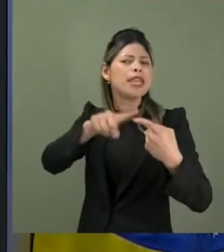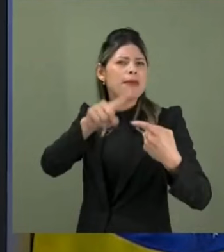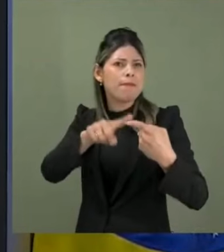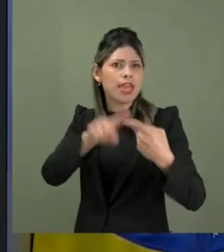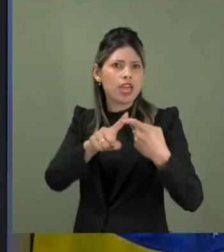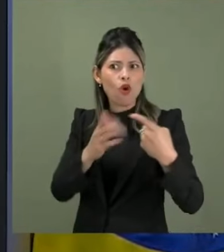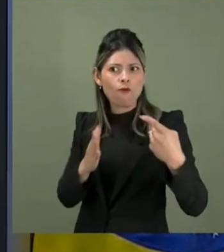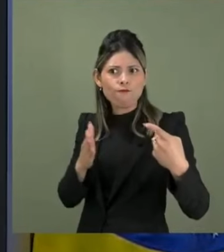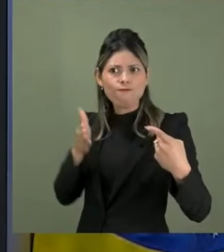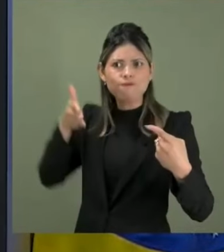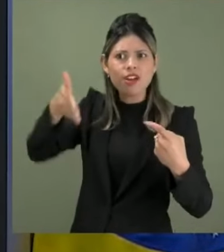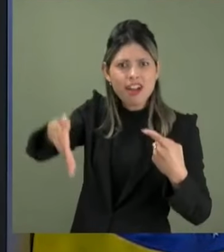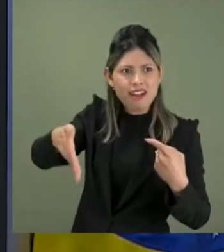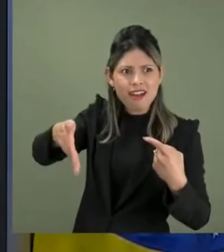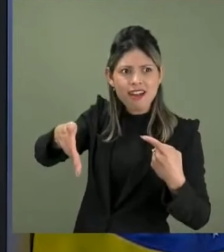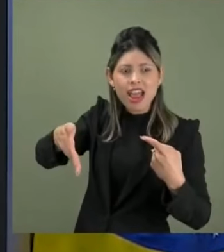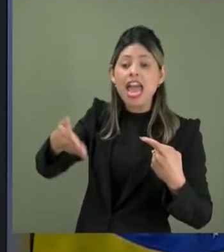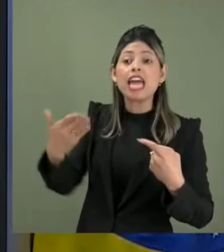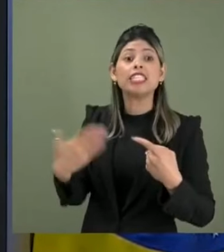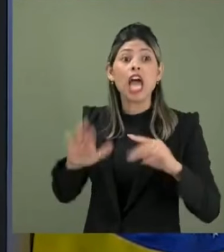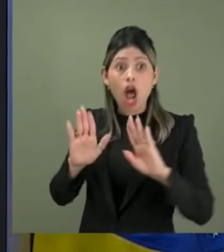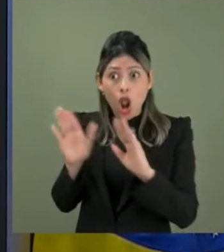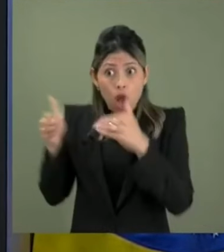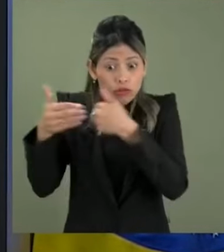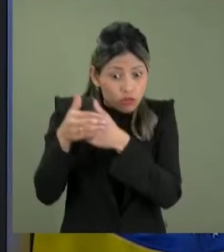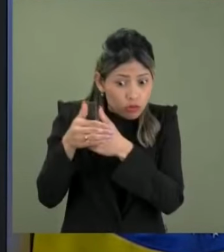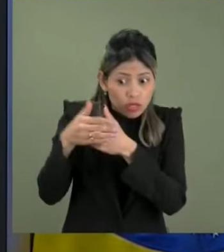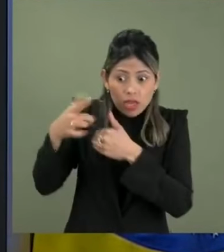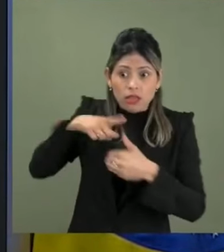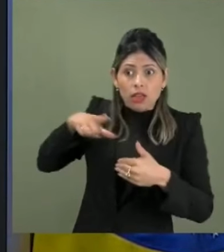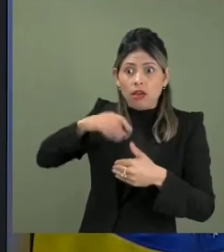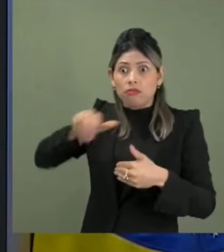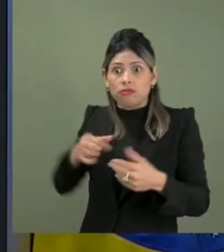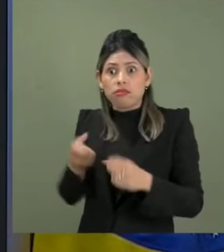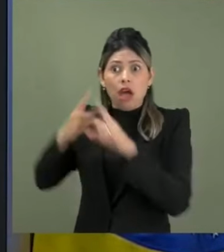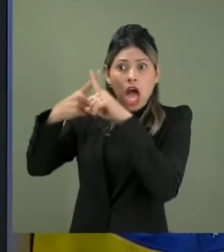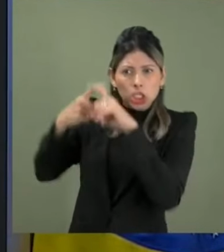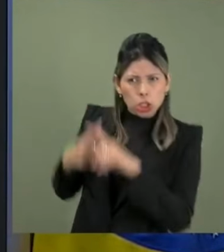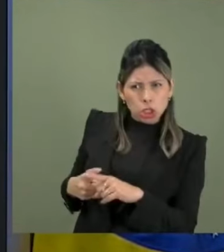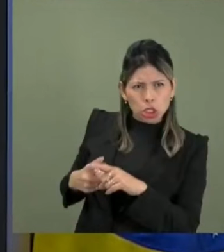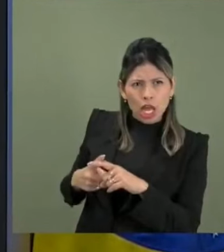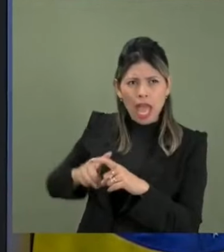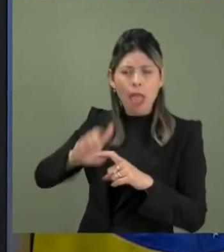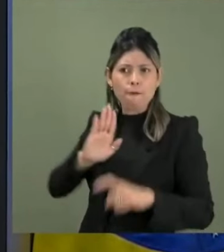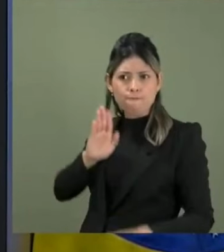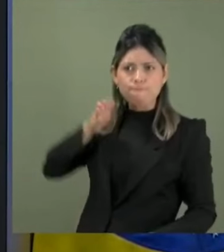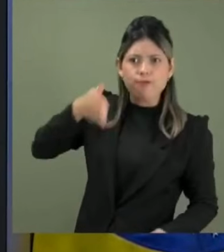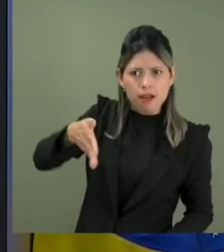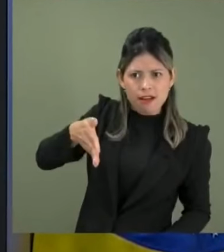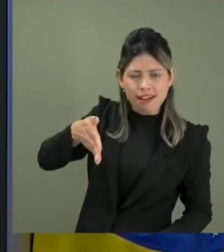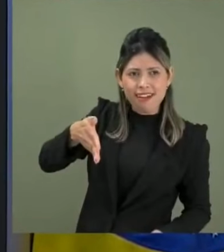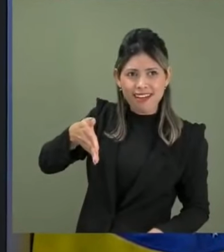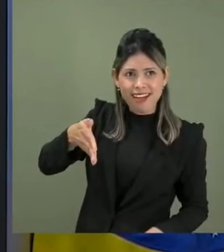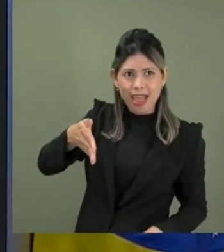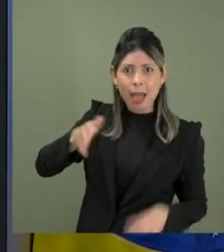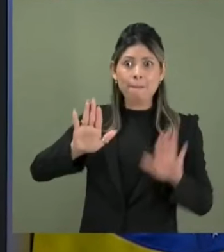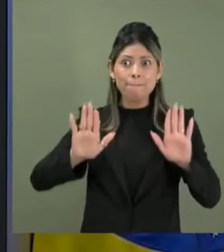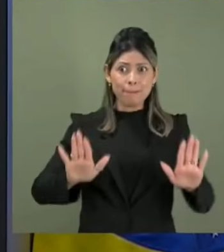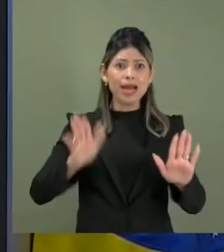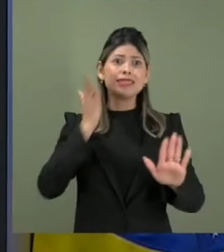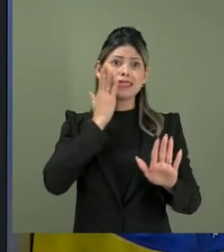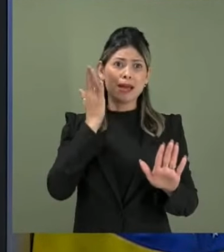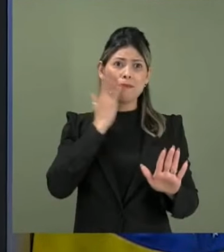para o gueto. Isso quando os nazistas já estavam no auge do terror. Ir para o gueto. Mas a gente sabia